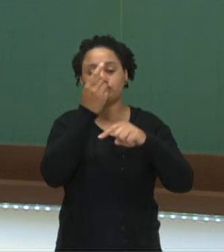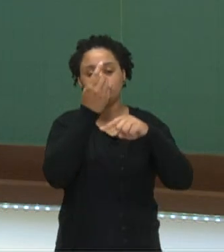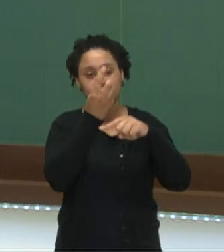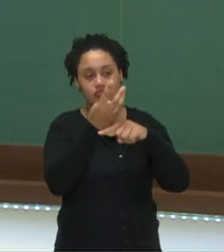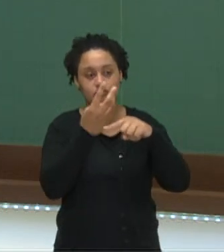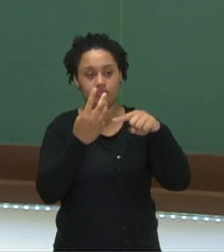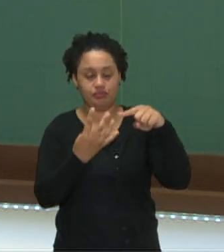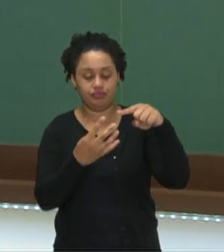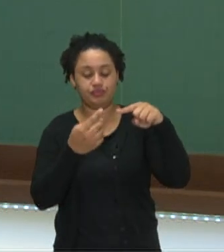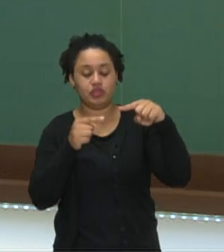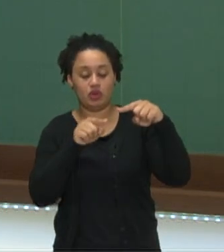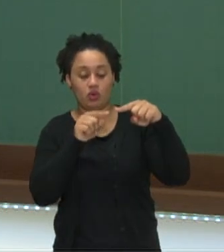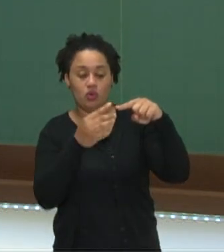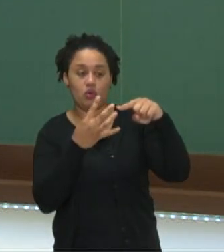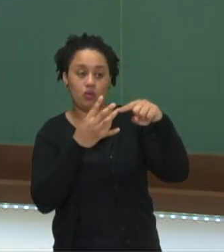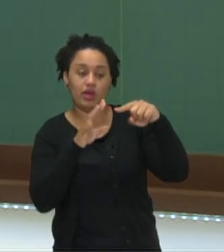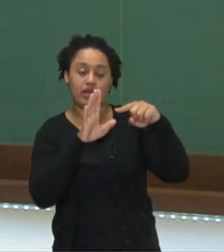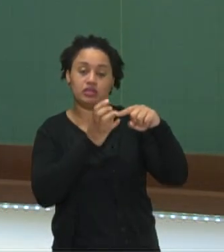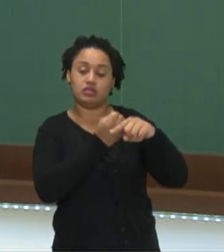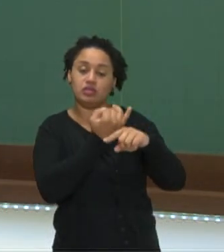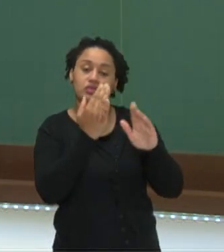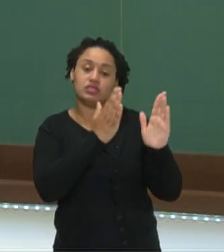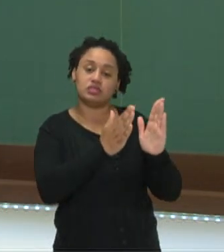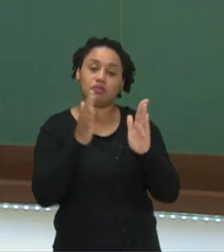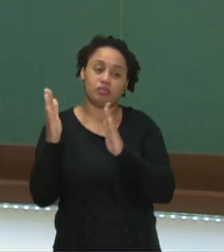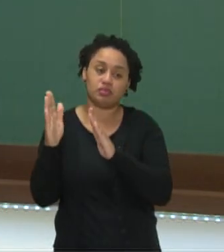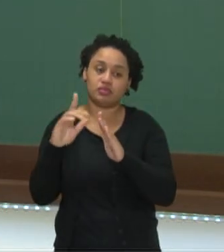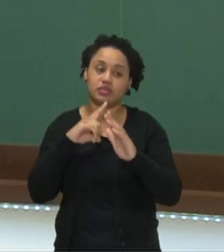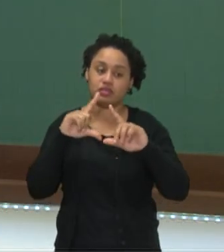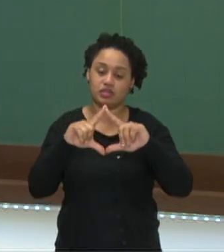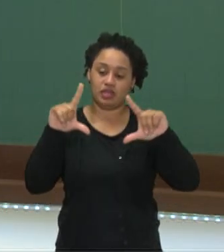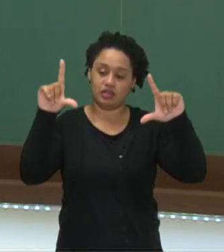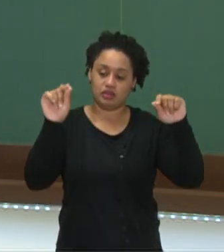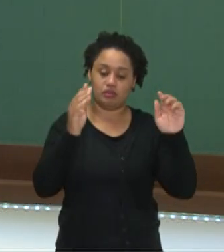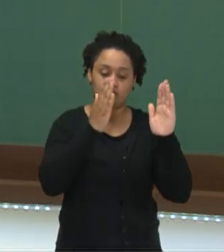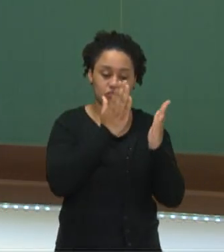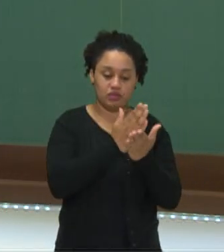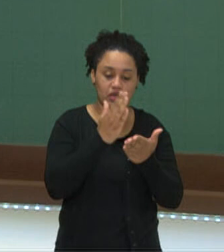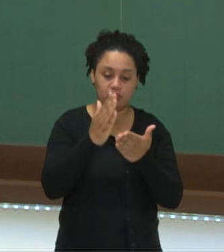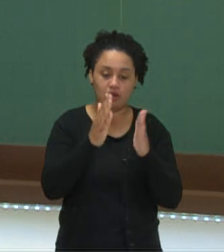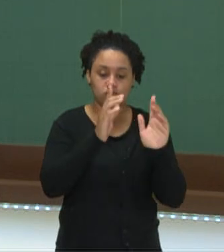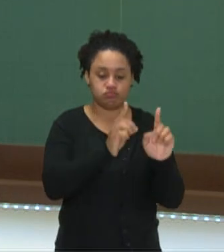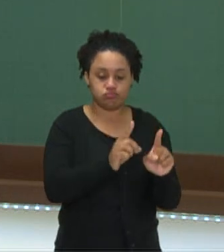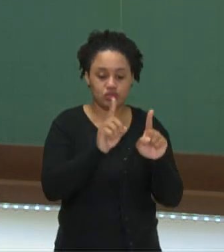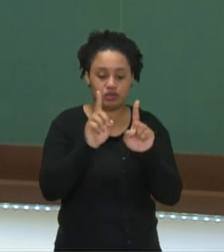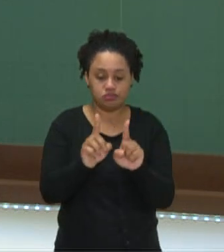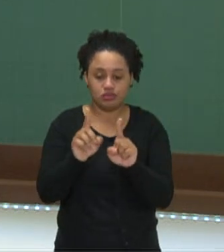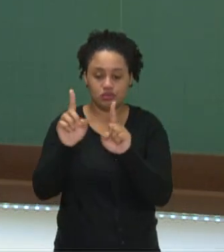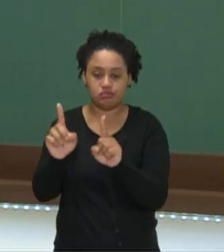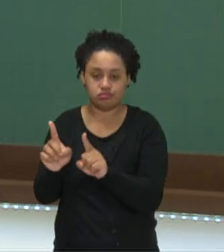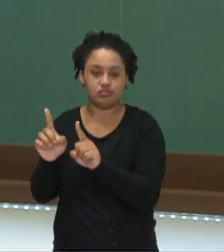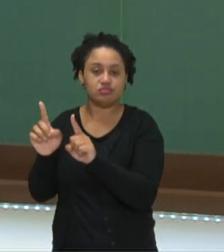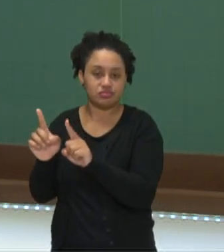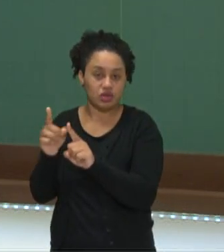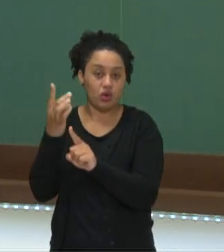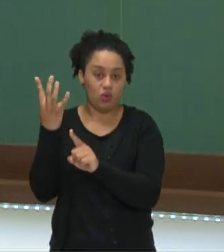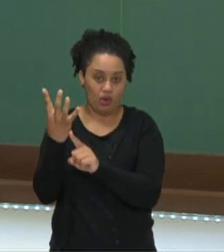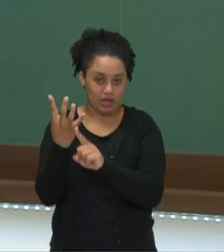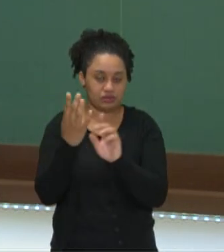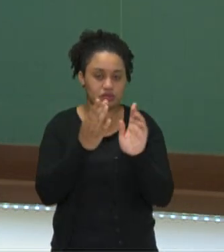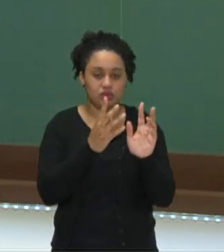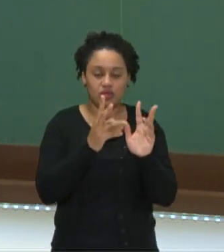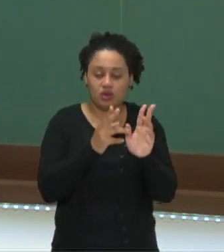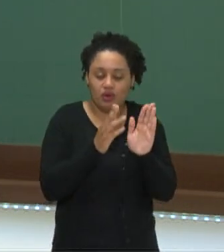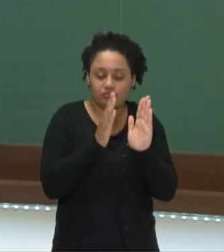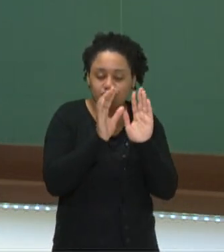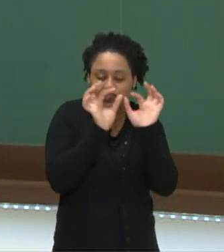o número 4 é o total de repartições, de divisões. Então, tem que ter 4 retângulozinhos aqui, todos